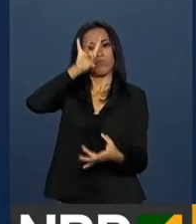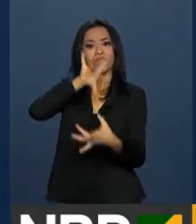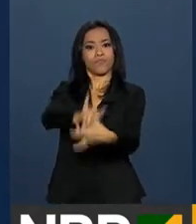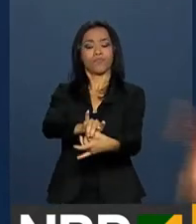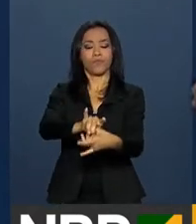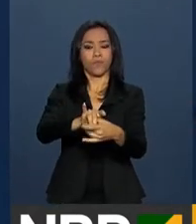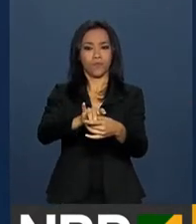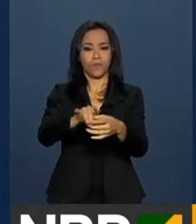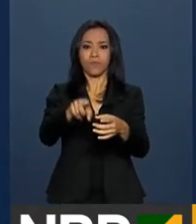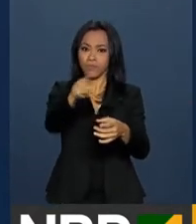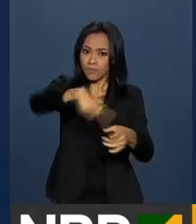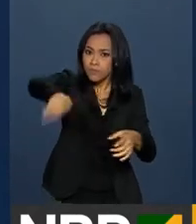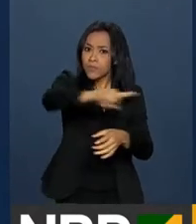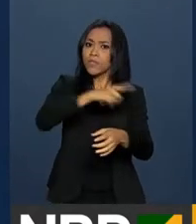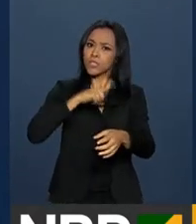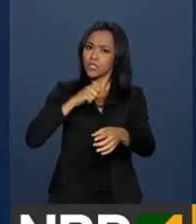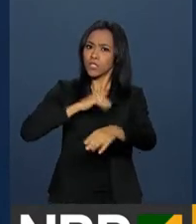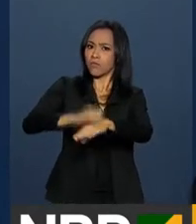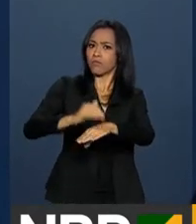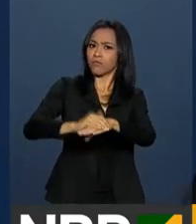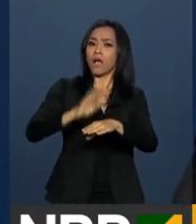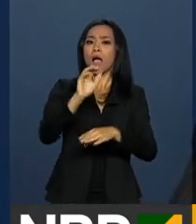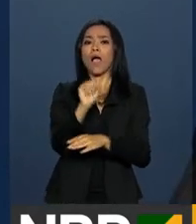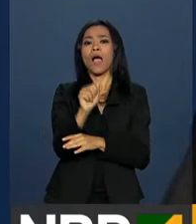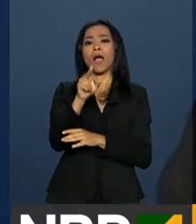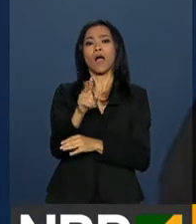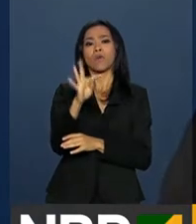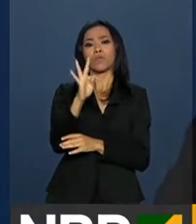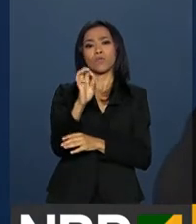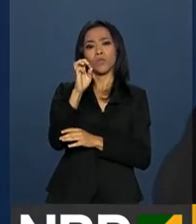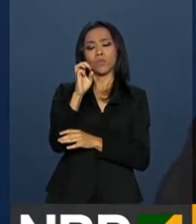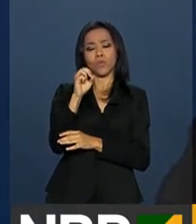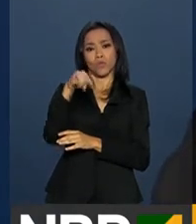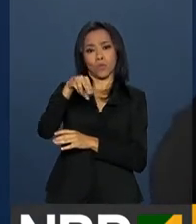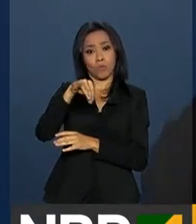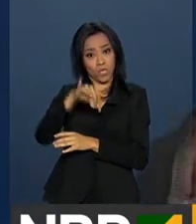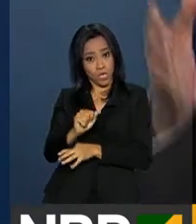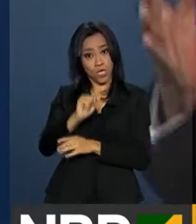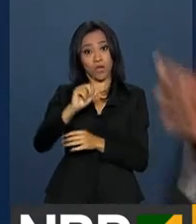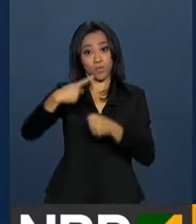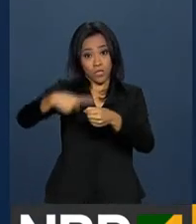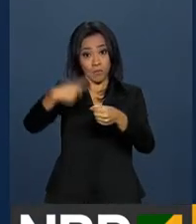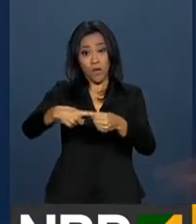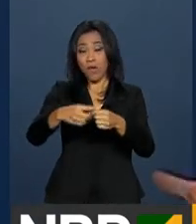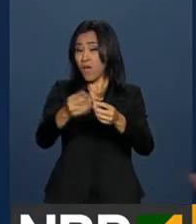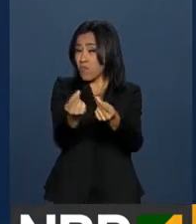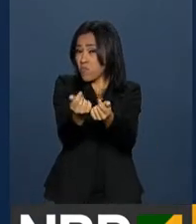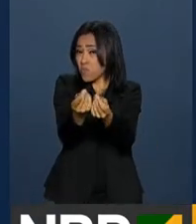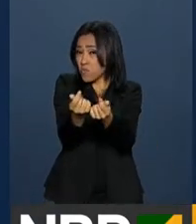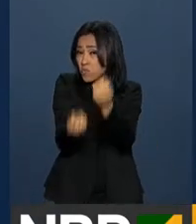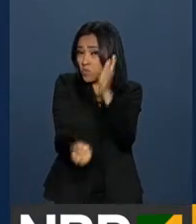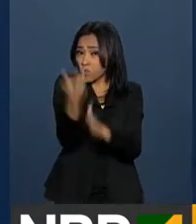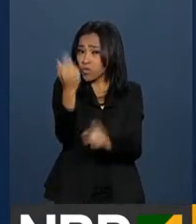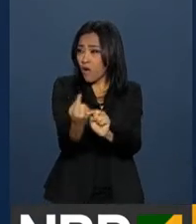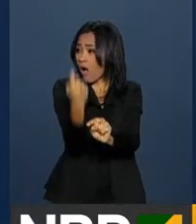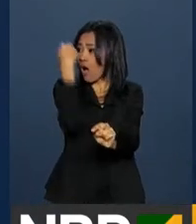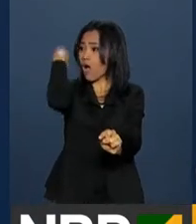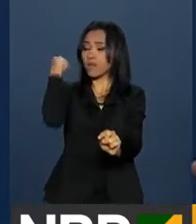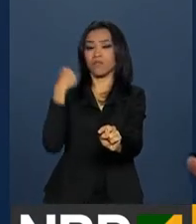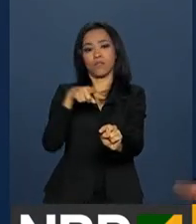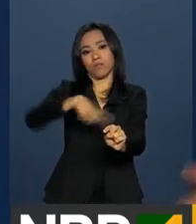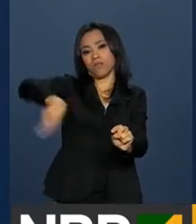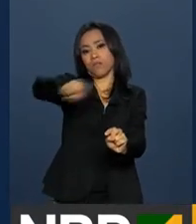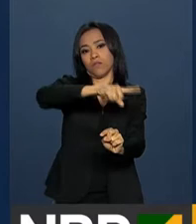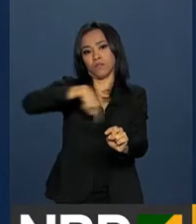já existente. Ou seja, a autonomia municipal é muito anterior ao Estado brasileiro. Ora bem, quando eu chego ao